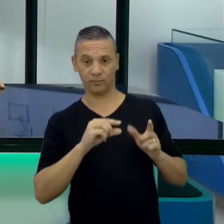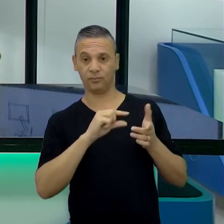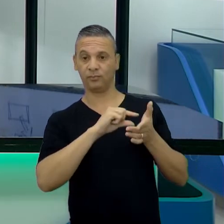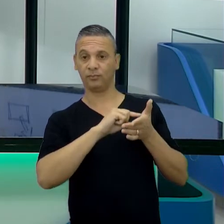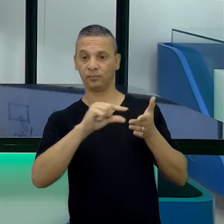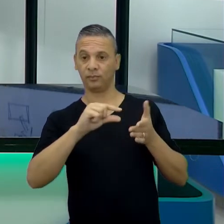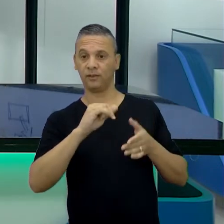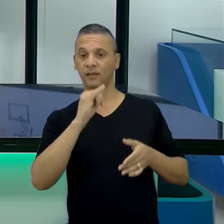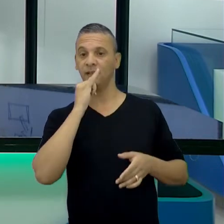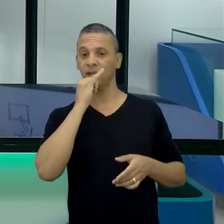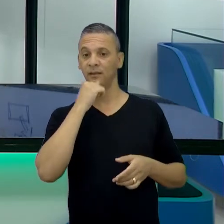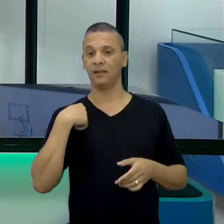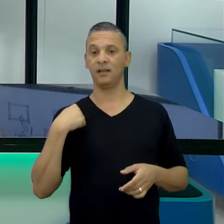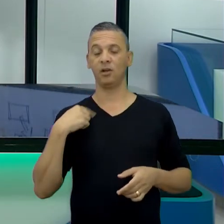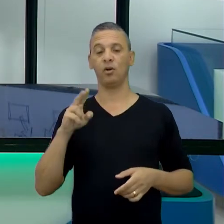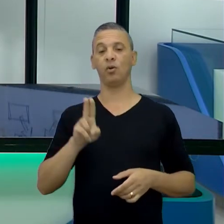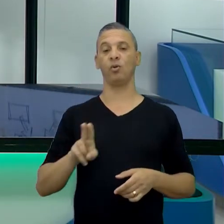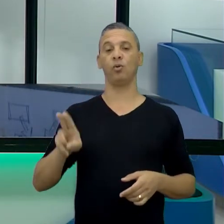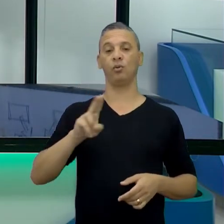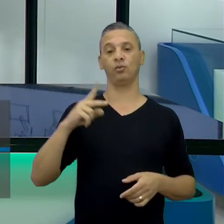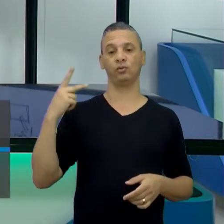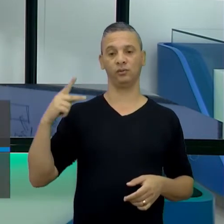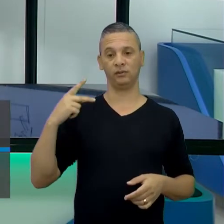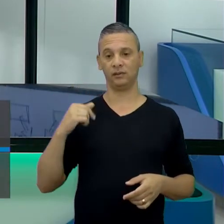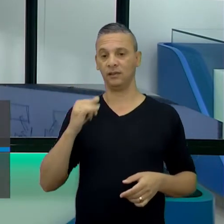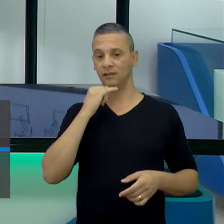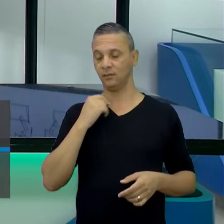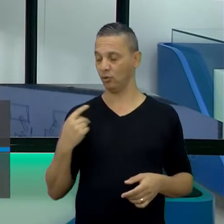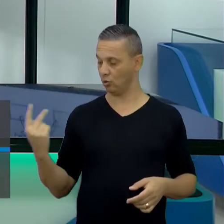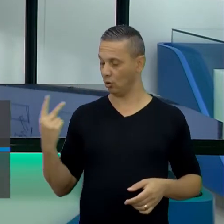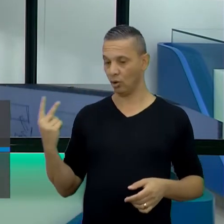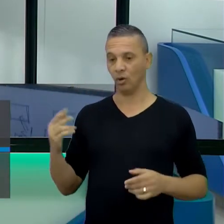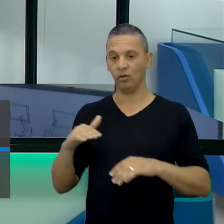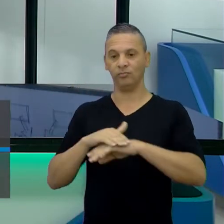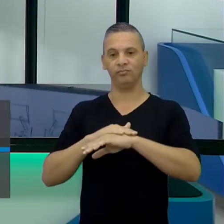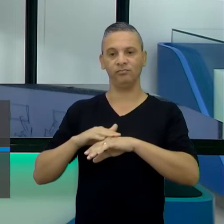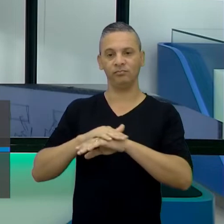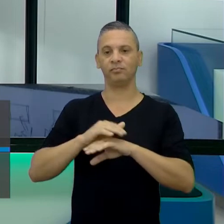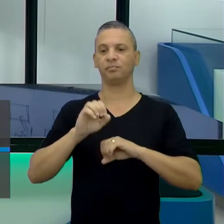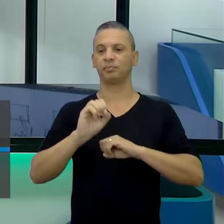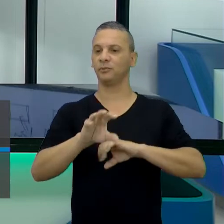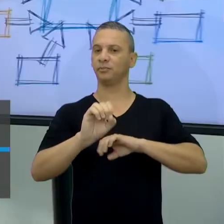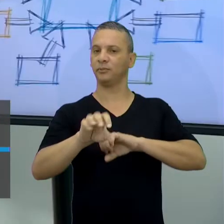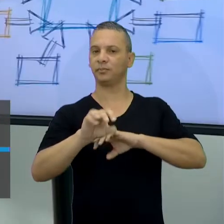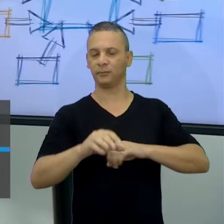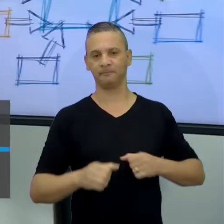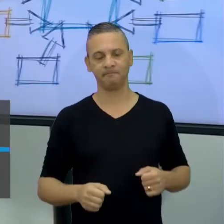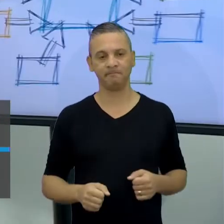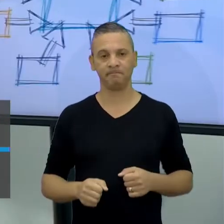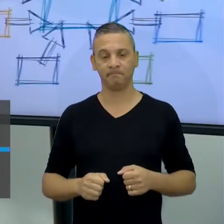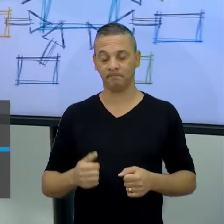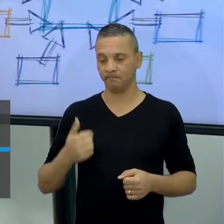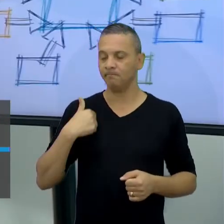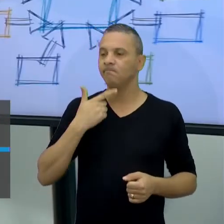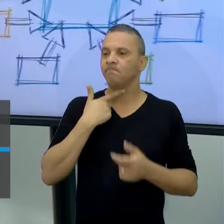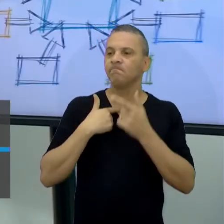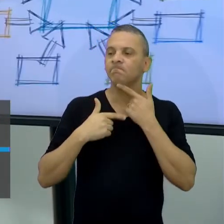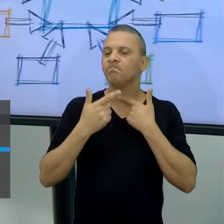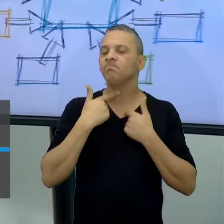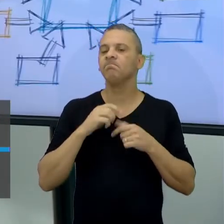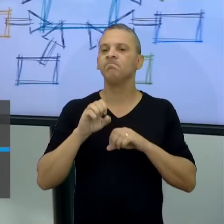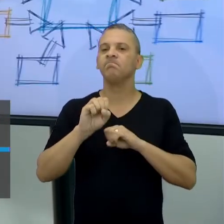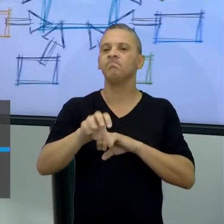Por exemplo, eu estou dando uma explicação... Eu copiei de você, né? Exato, nós estamos aqui, eu e você, dando uma aula. Aí você quer usar essa aula,